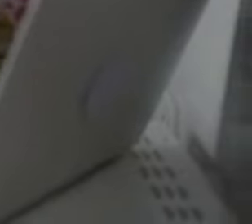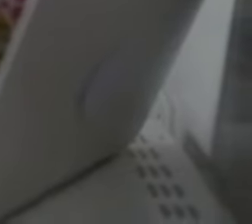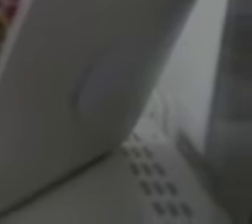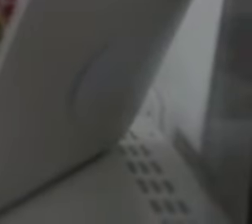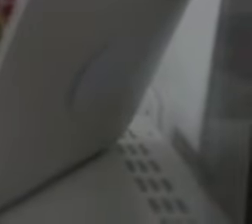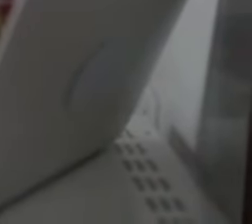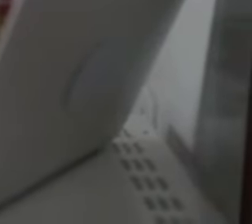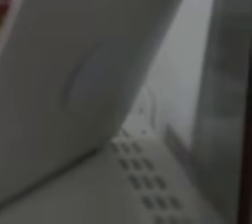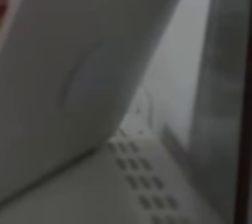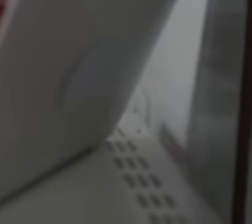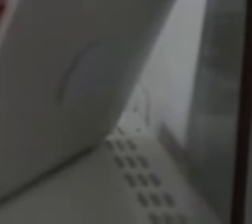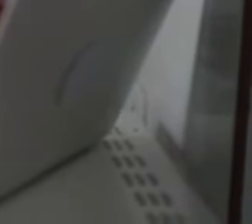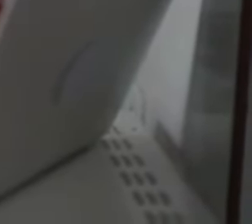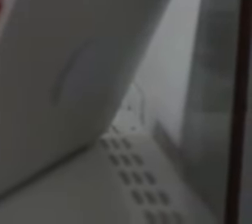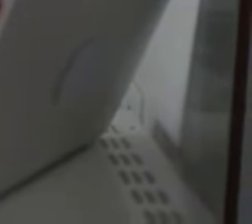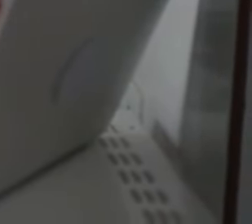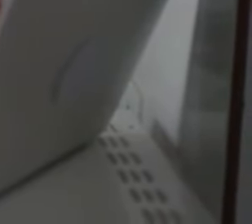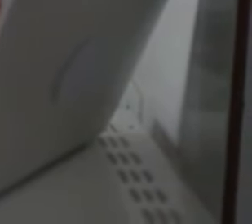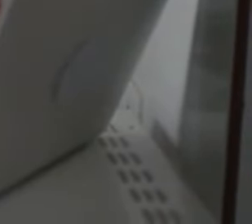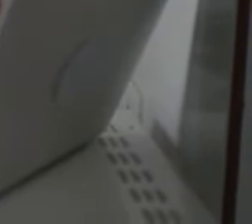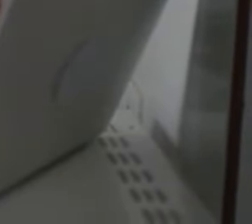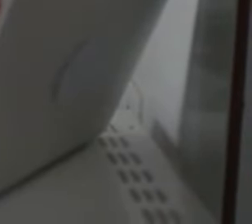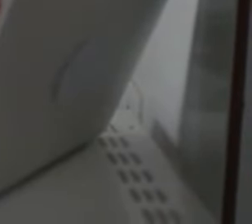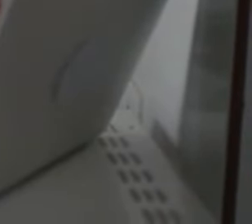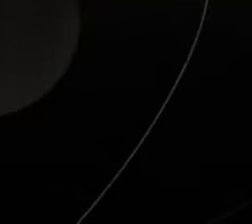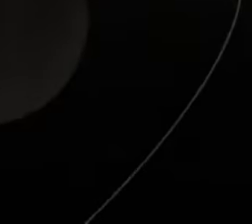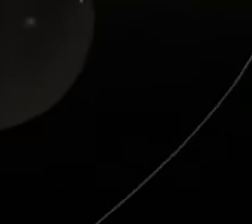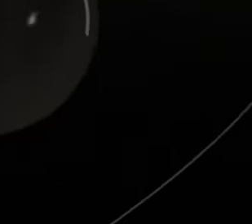Bradesco, acredite no futuro.